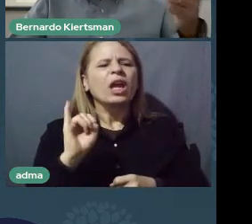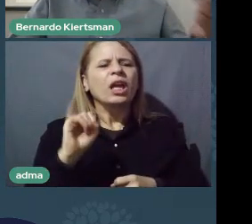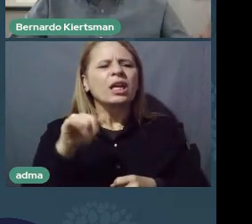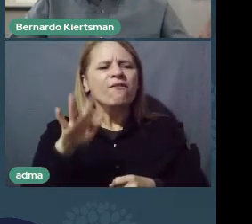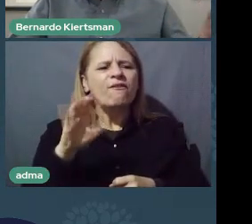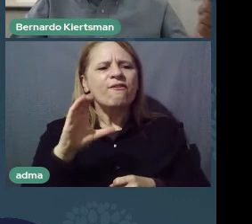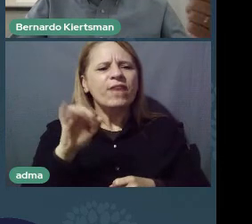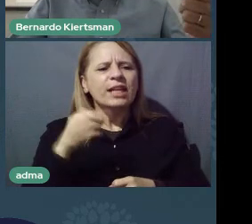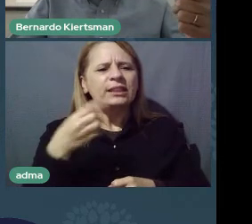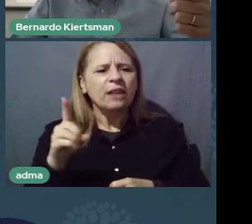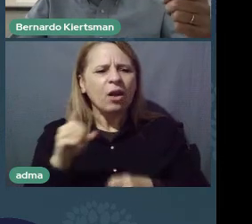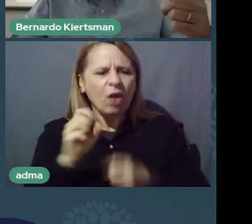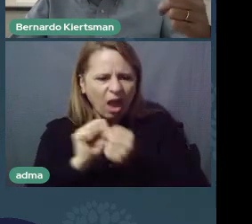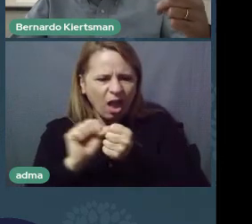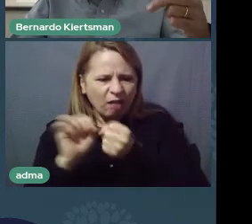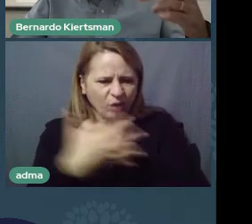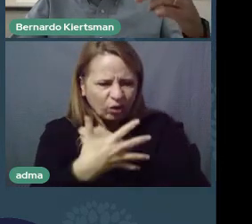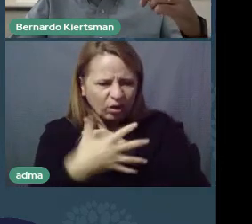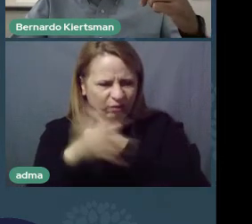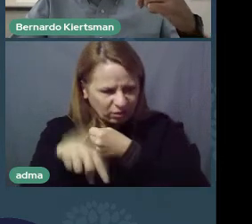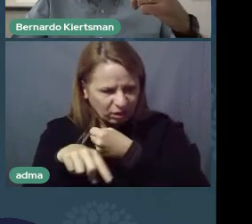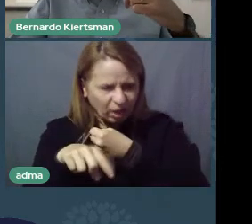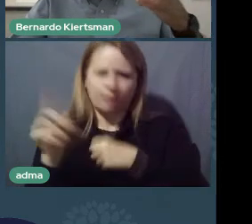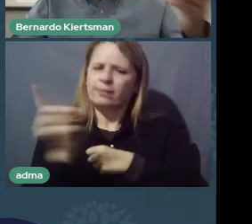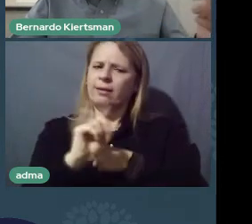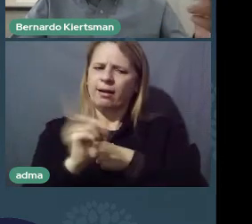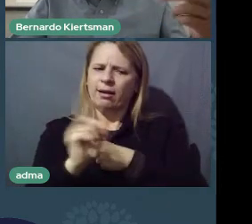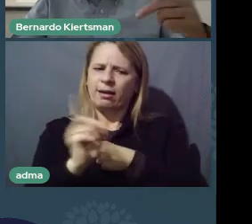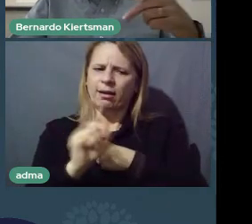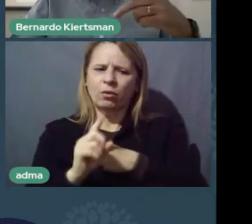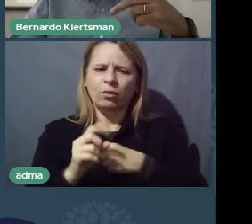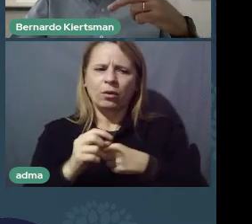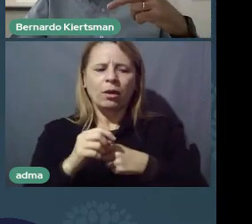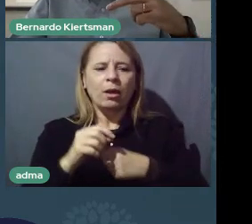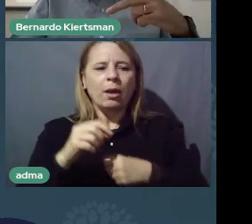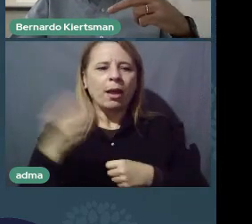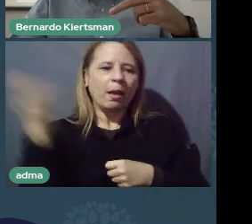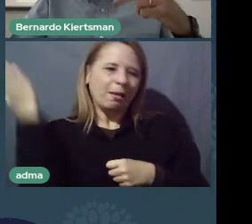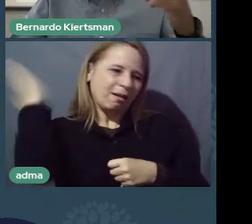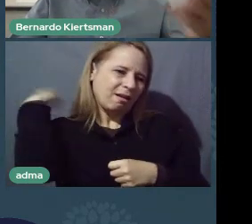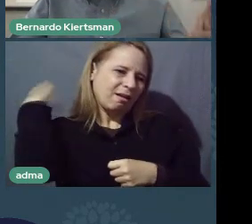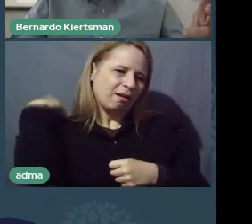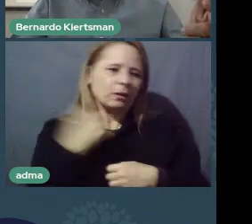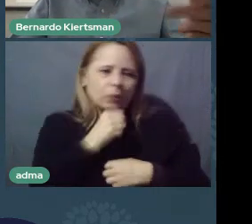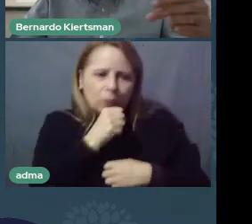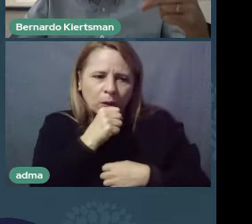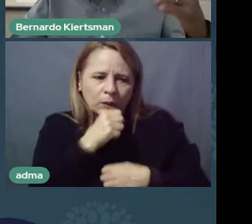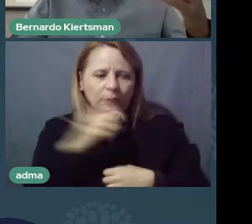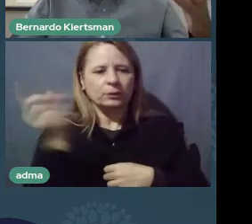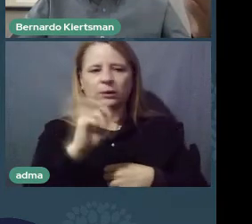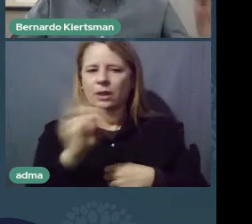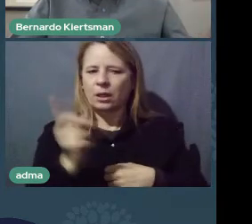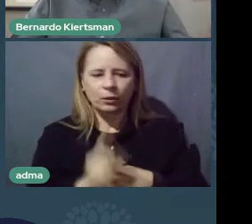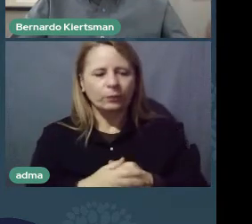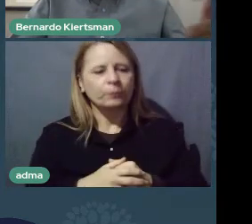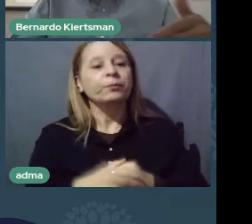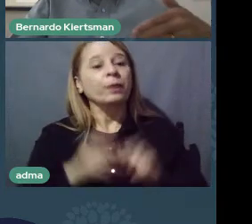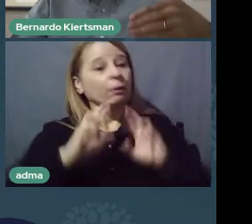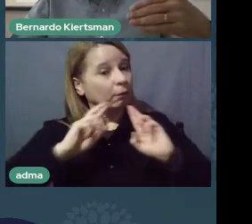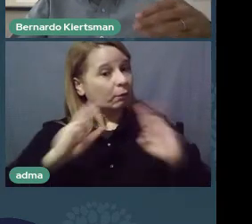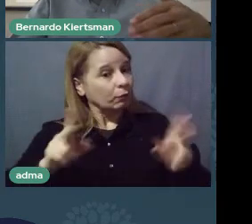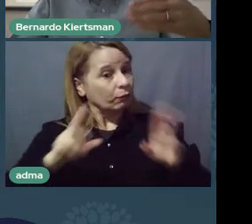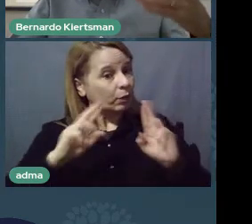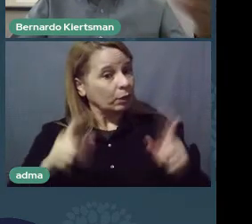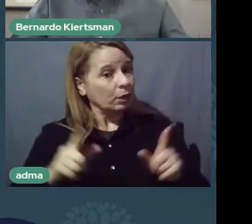em coronavírus, eu não estou falando em pneumonia, em influenza, a gente fala